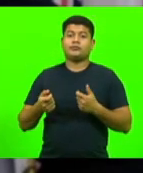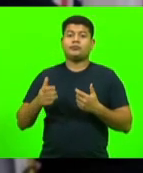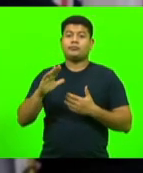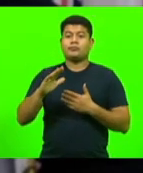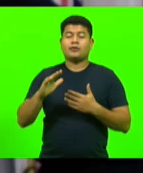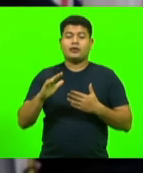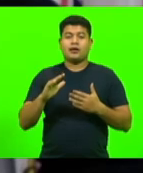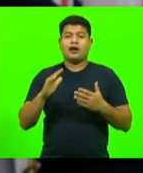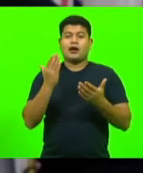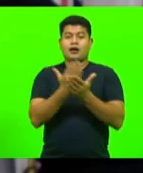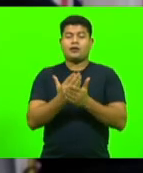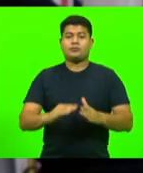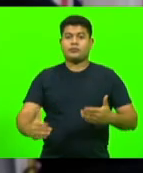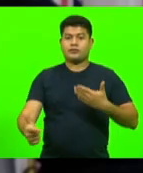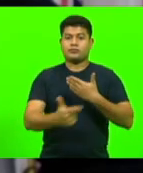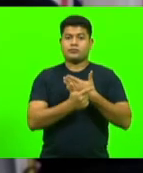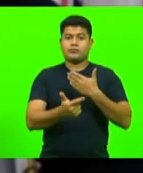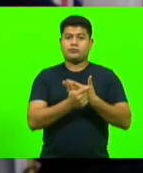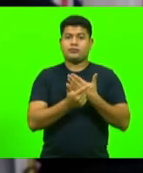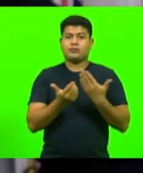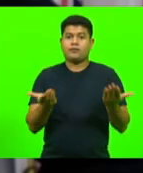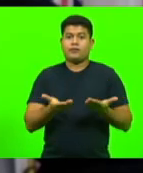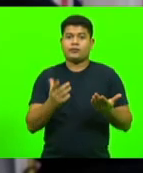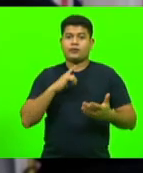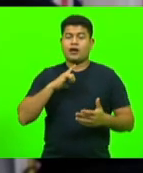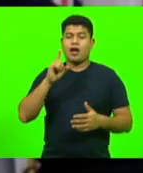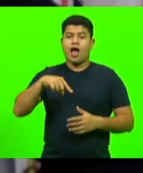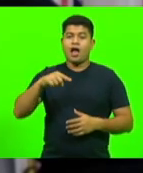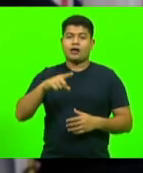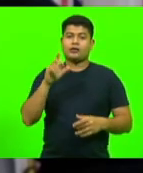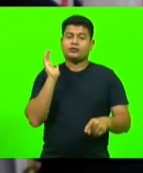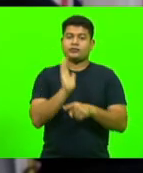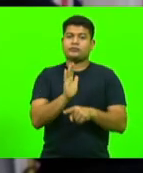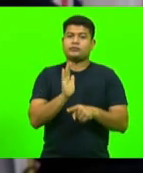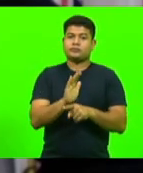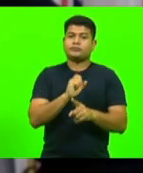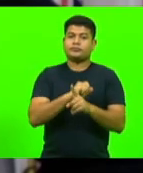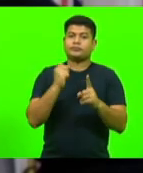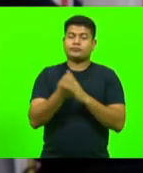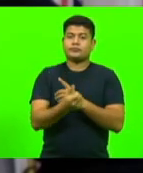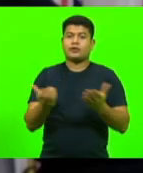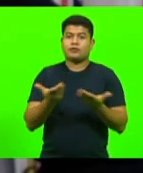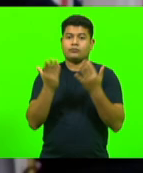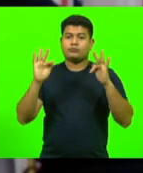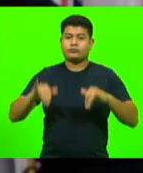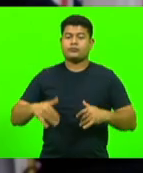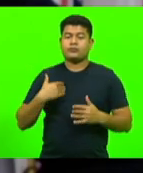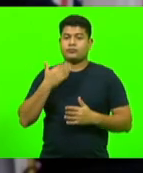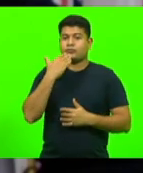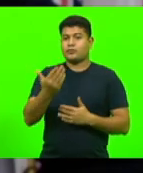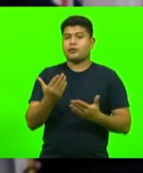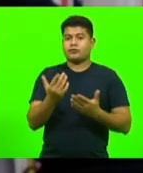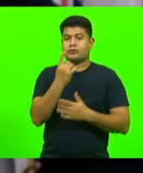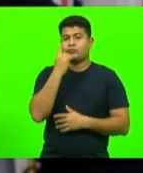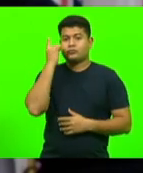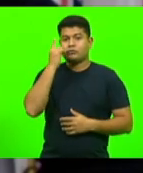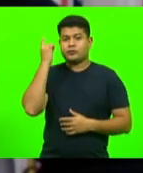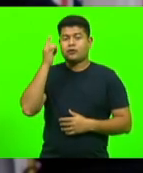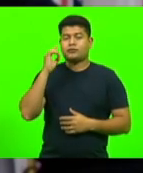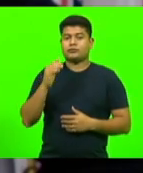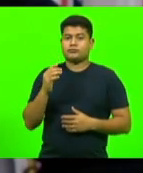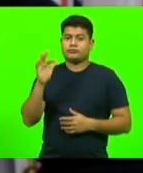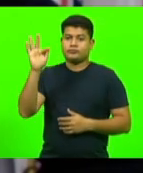concluindo que pedimos senhores e senhoras deputadas peçam aos deputados federais aos senadores Catarinense